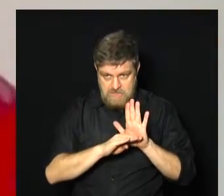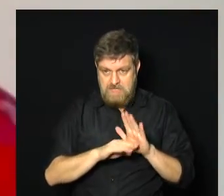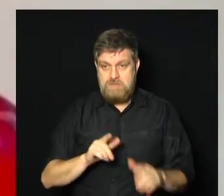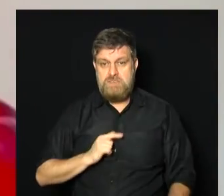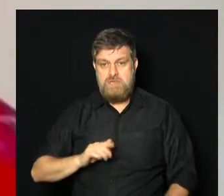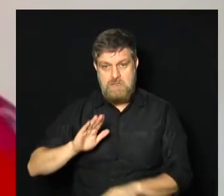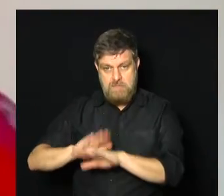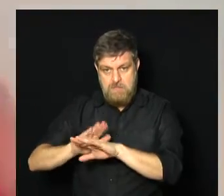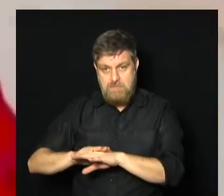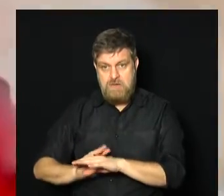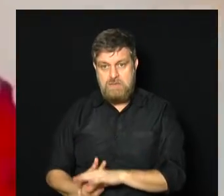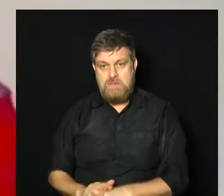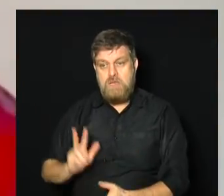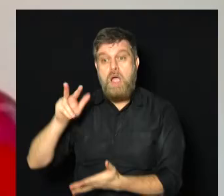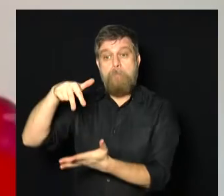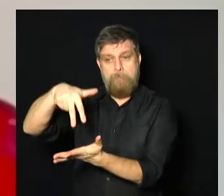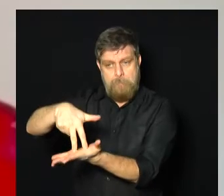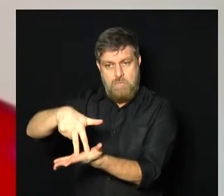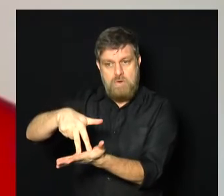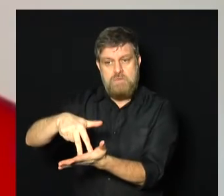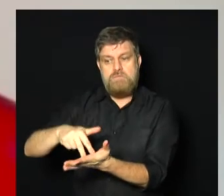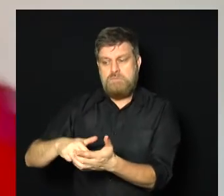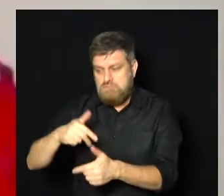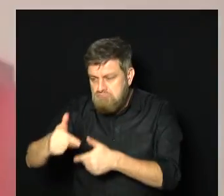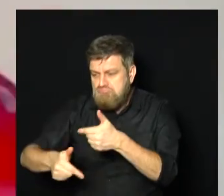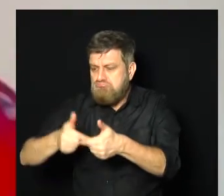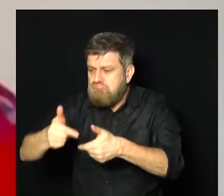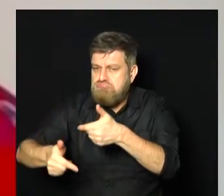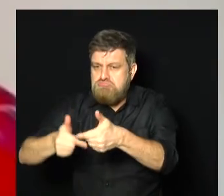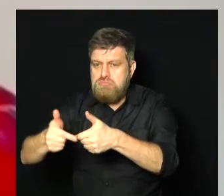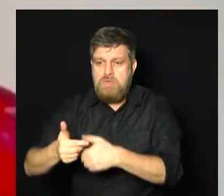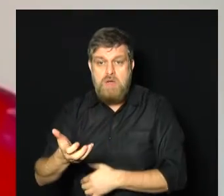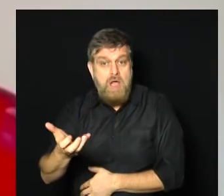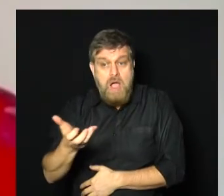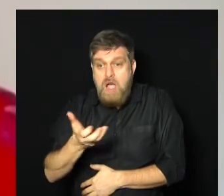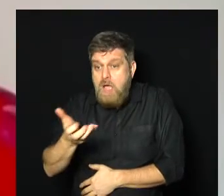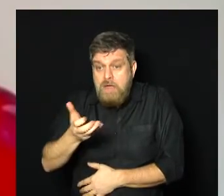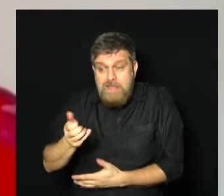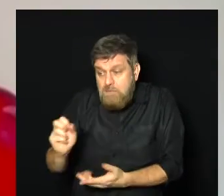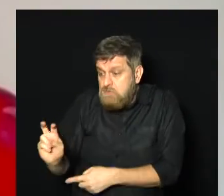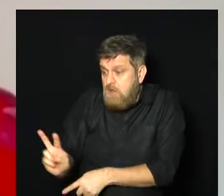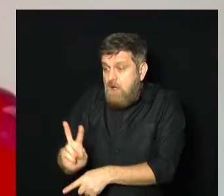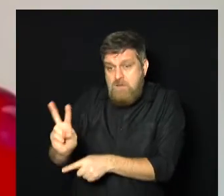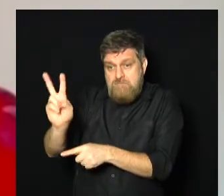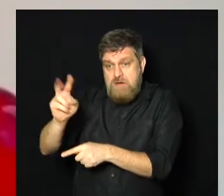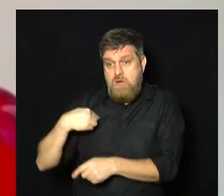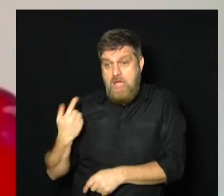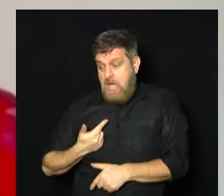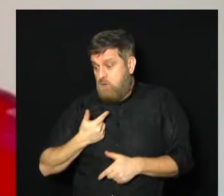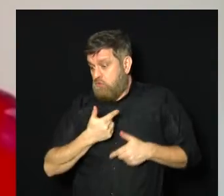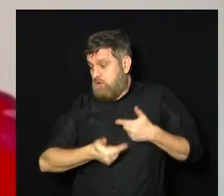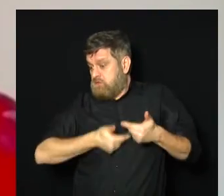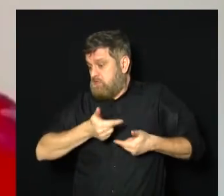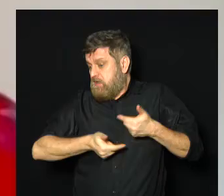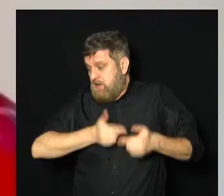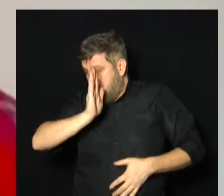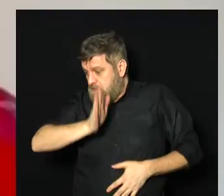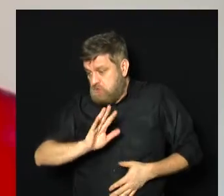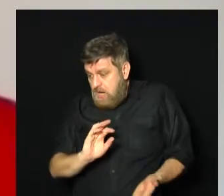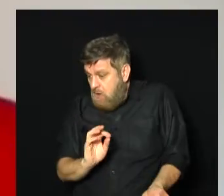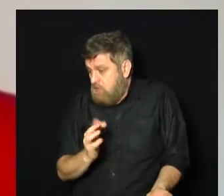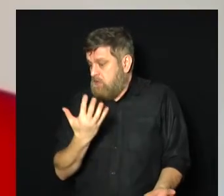com protagonismo das agentes. Nós seguimos fazendo isso e queremos ser reconhecida por esse trabalho que a gente já faz.